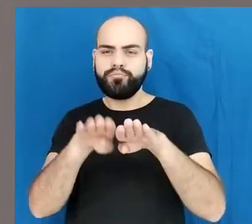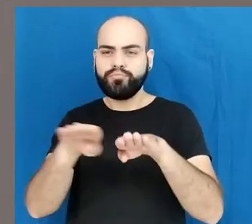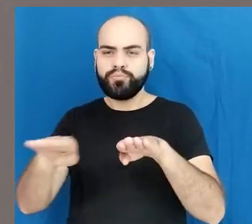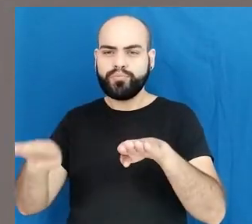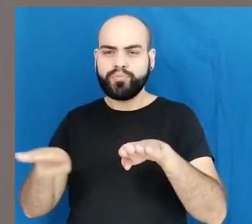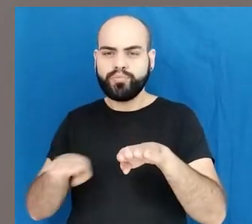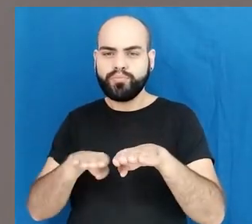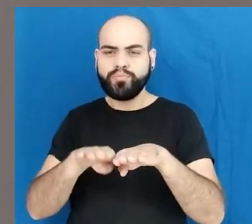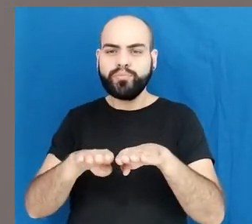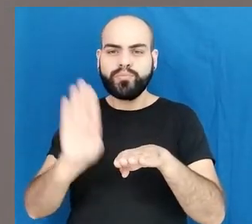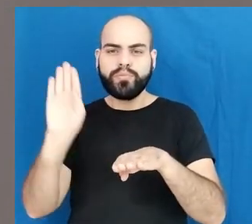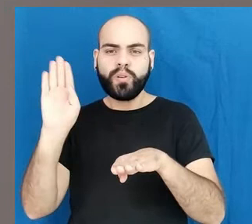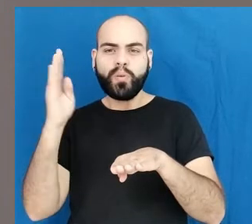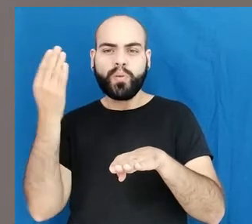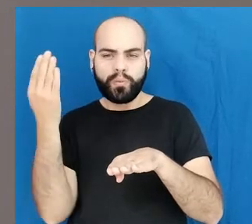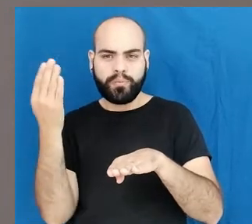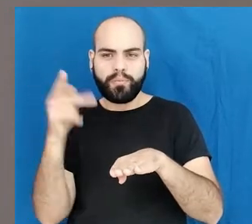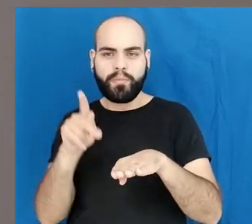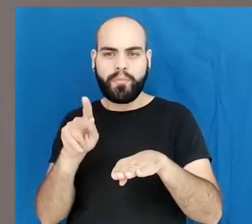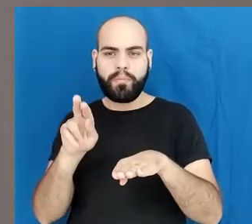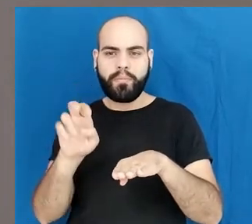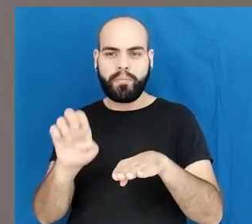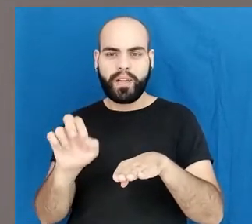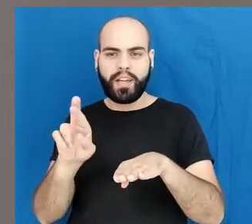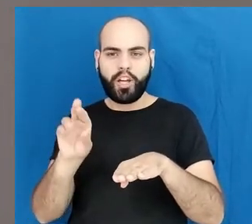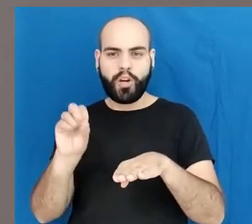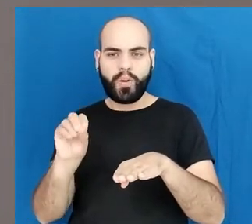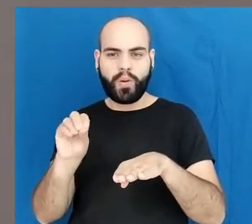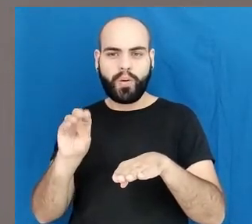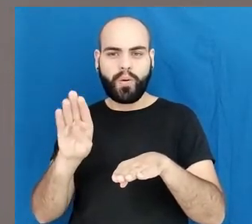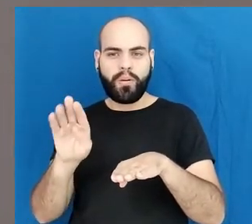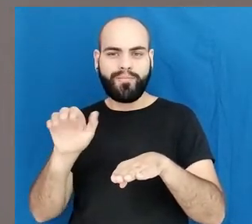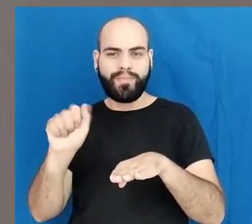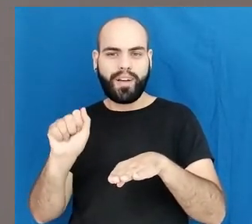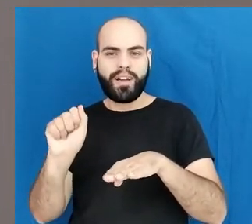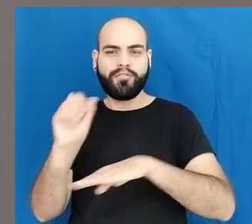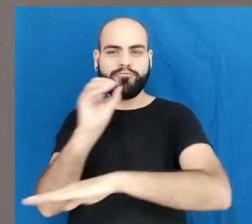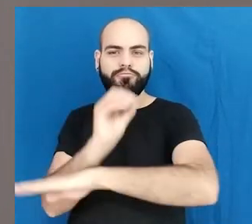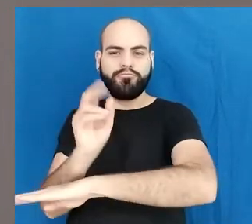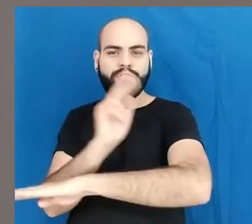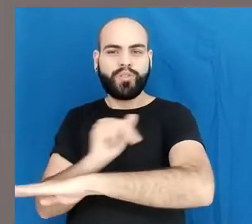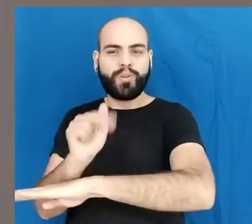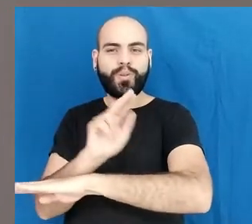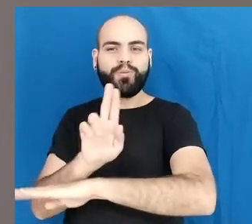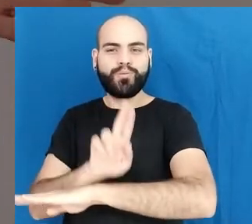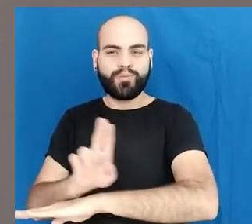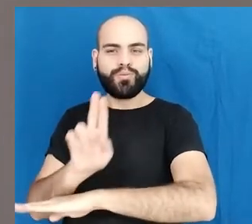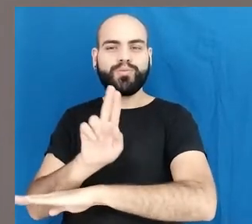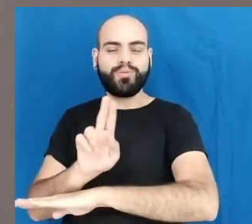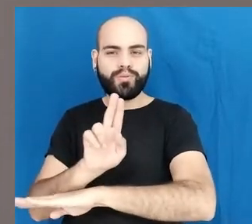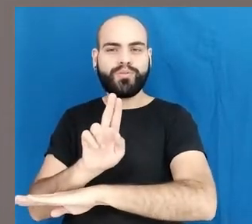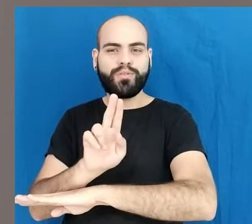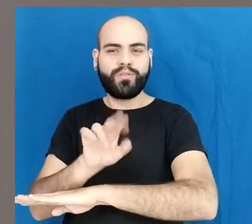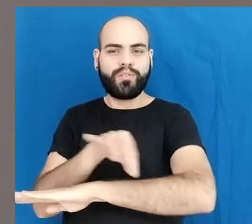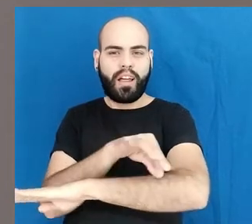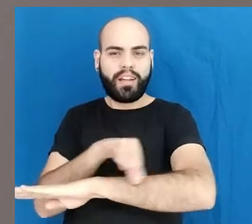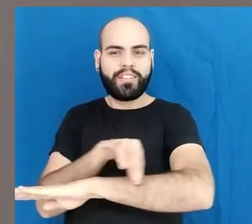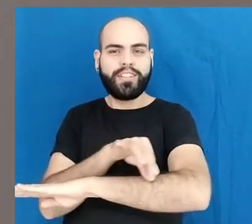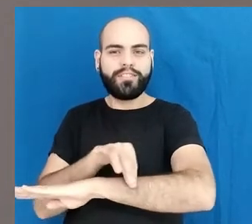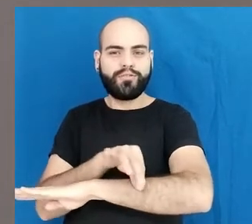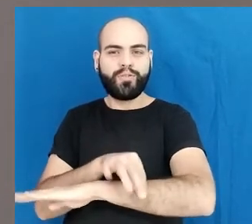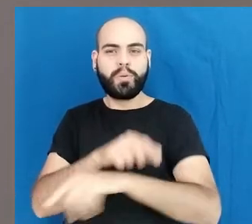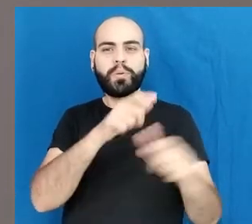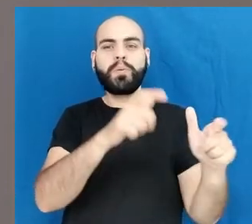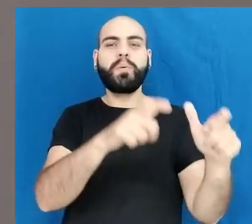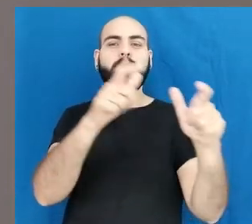que tem no Museu de Arte da Pampulha e que o Oscar Niemeyer usou na arquitetura dele, aqui de Belo Horizonte, eu